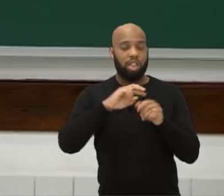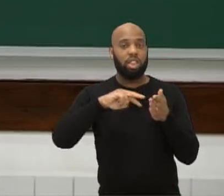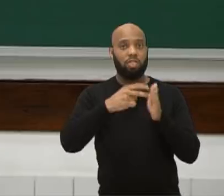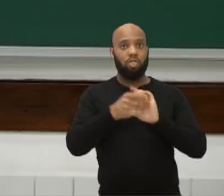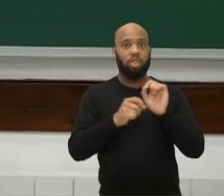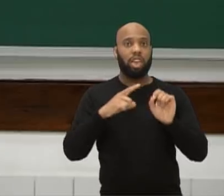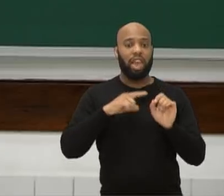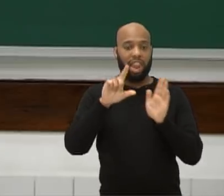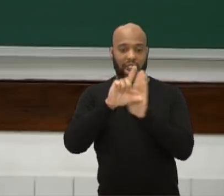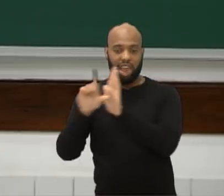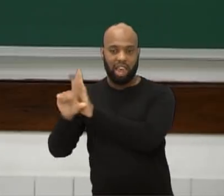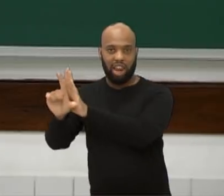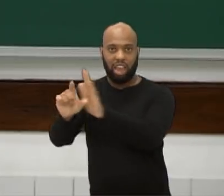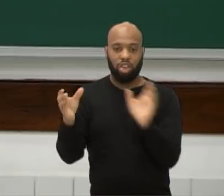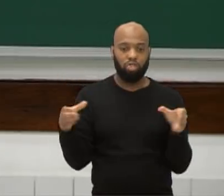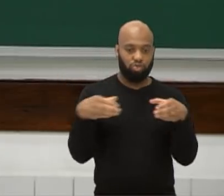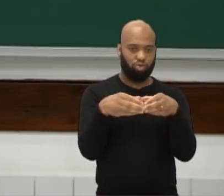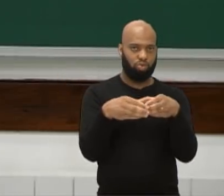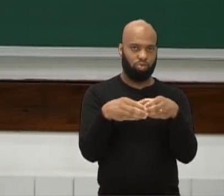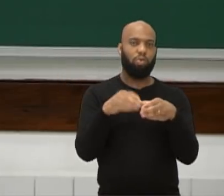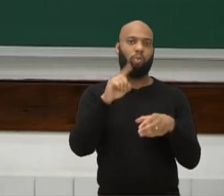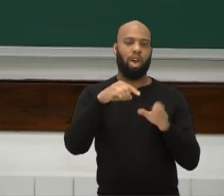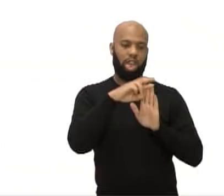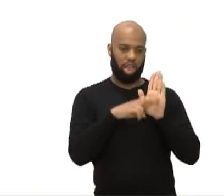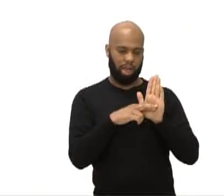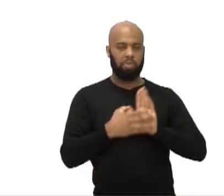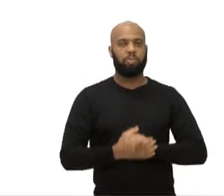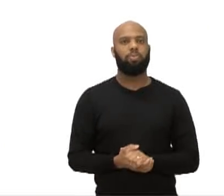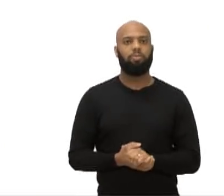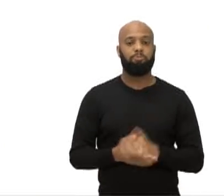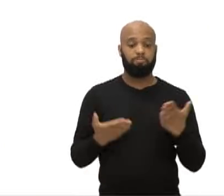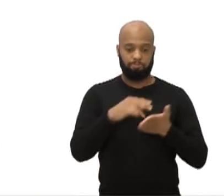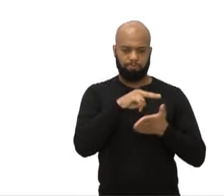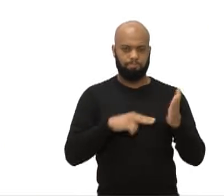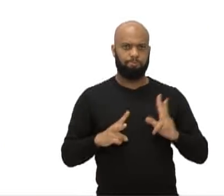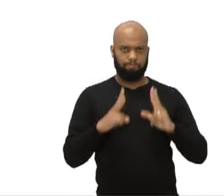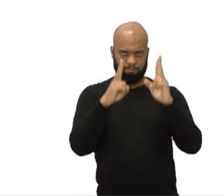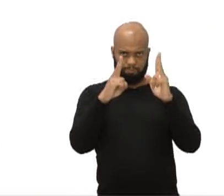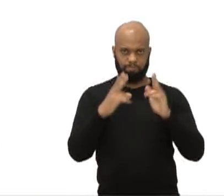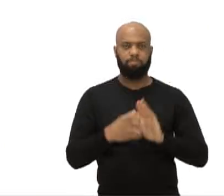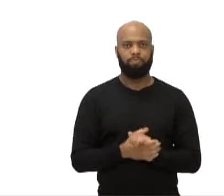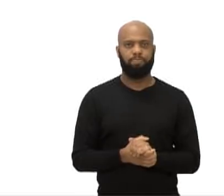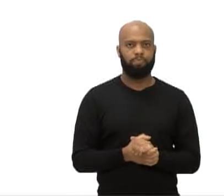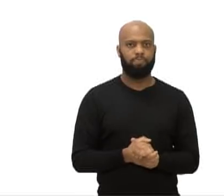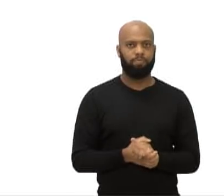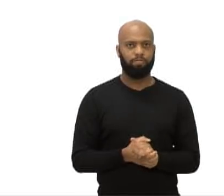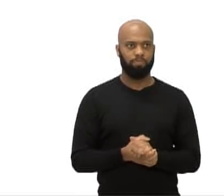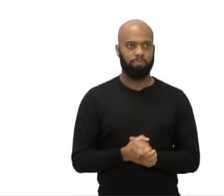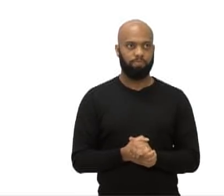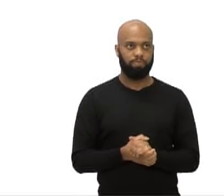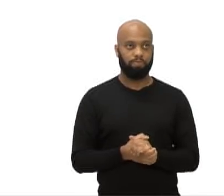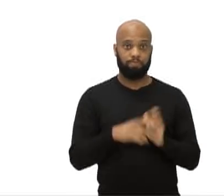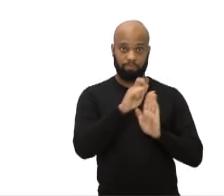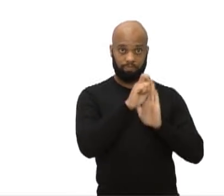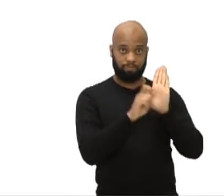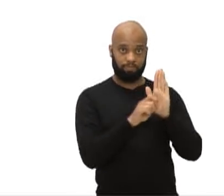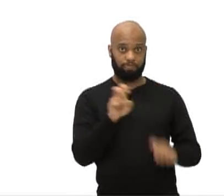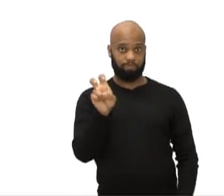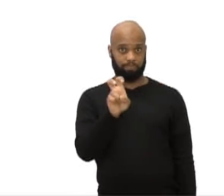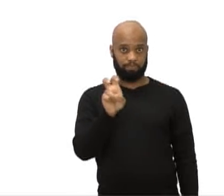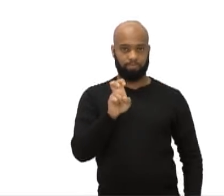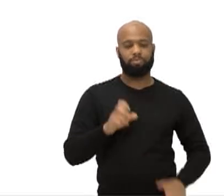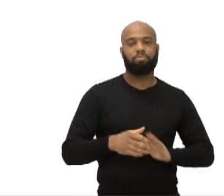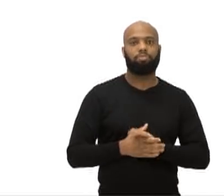Um conjunto de leis. Espero que tenha lembrado. Vamos ler um trecho dessa Constituição? Artigo